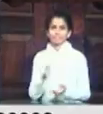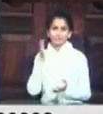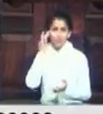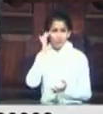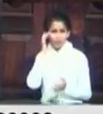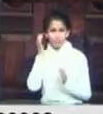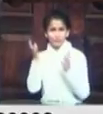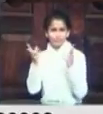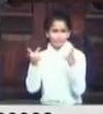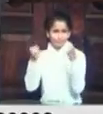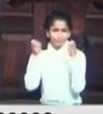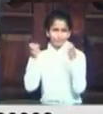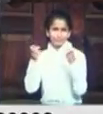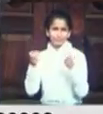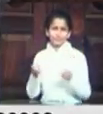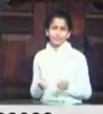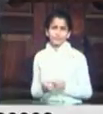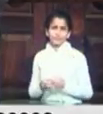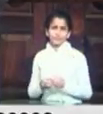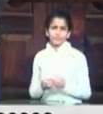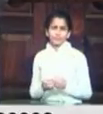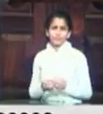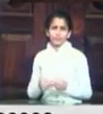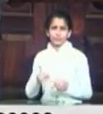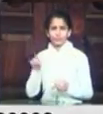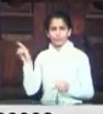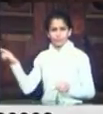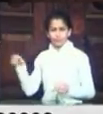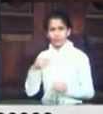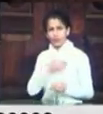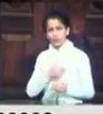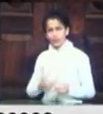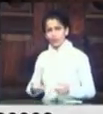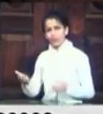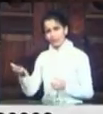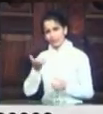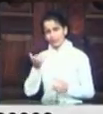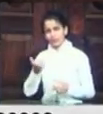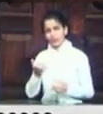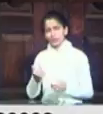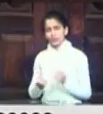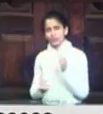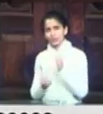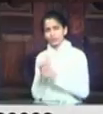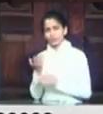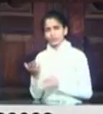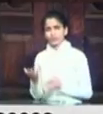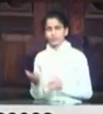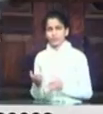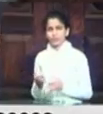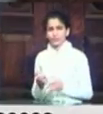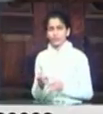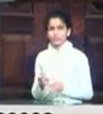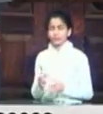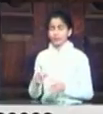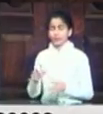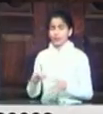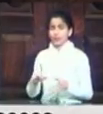tenho é que o governador quis criar de forma tal uma